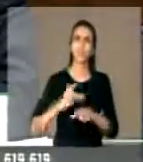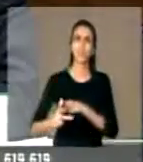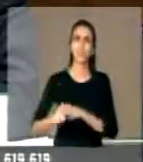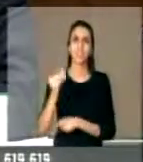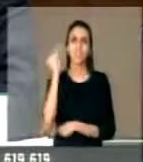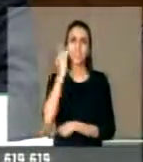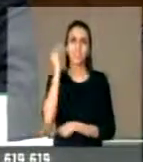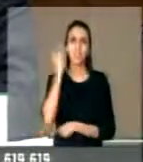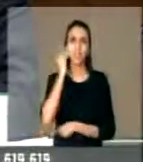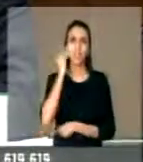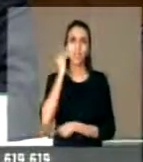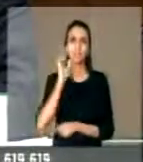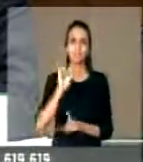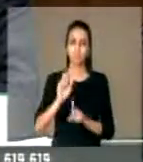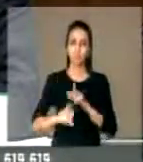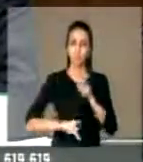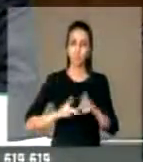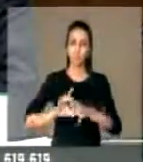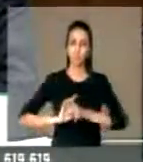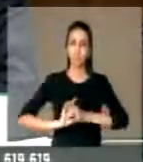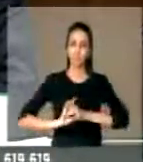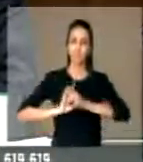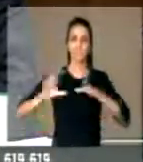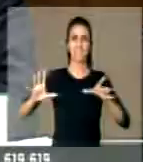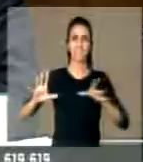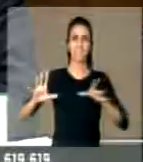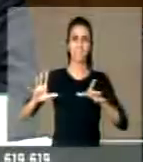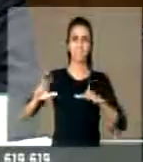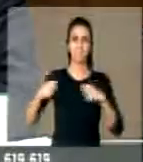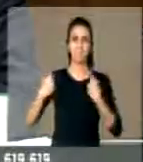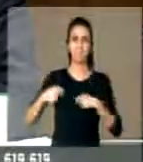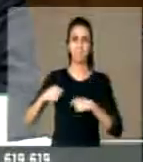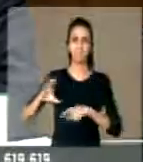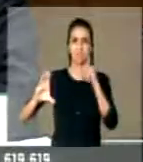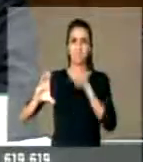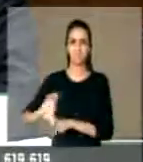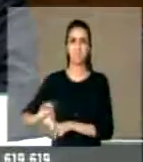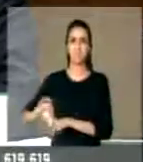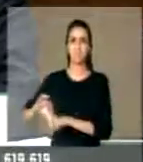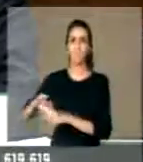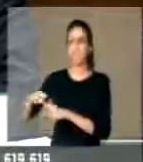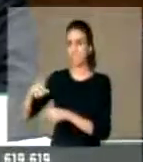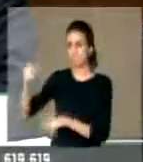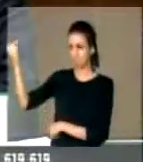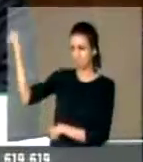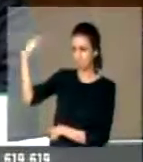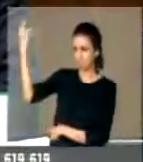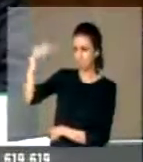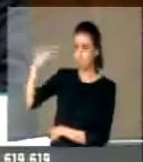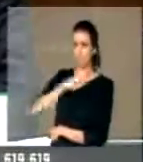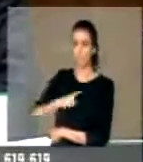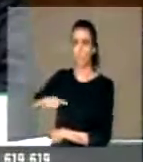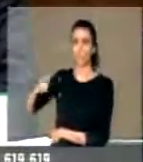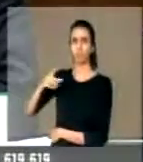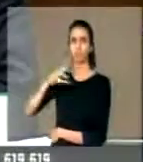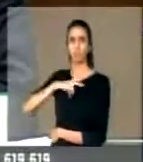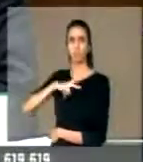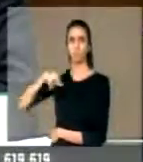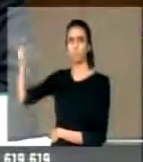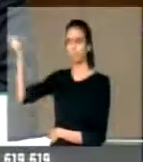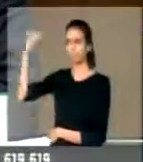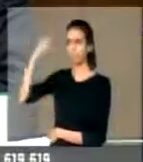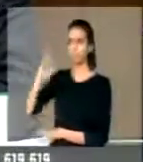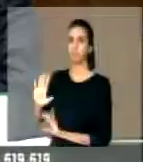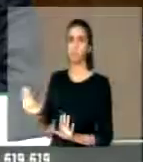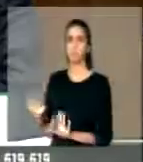independente do jugo português, solidária, igualitária, com liberdade, fraternidade e justiça.